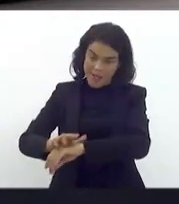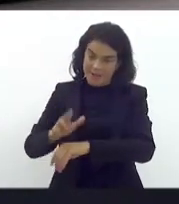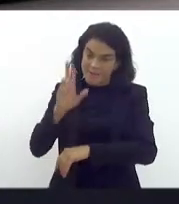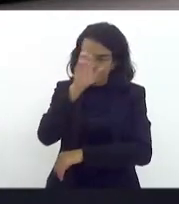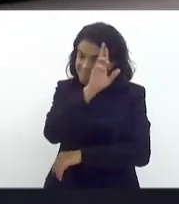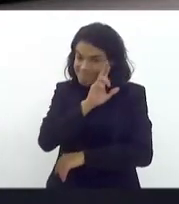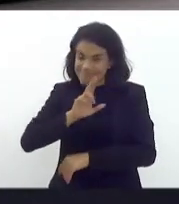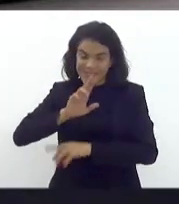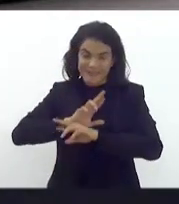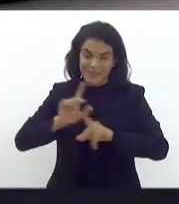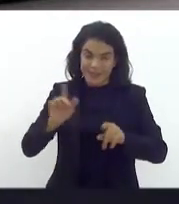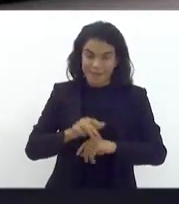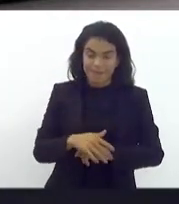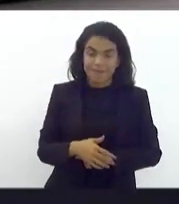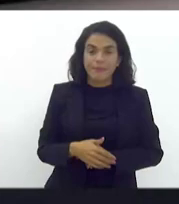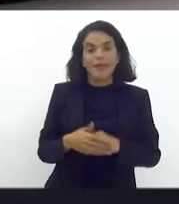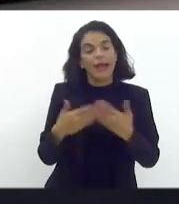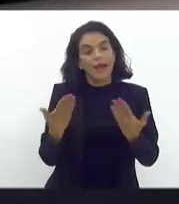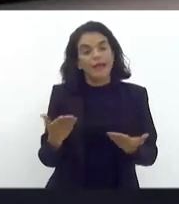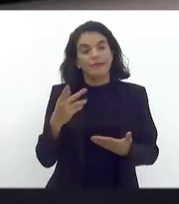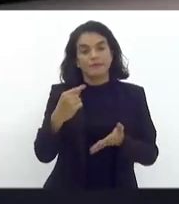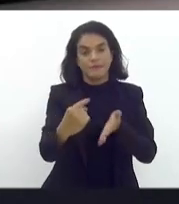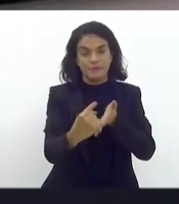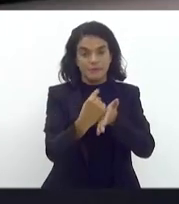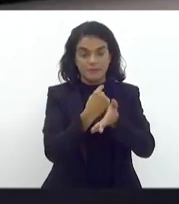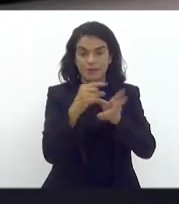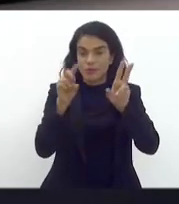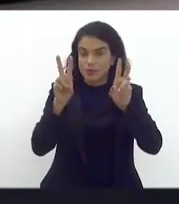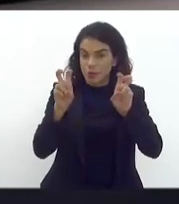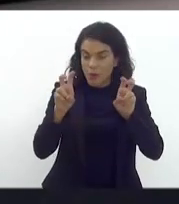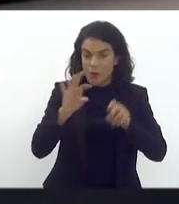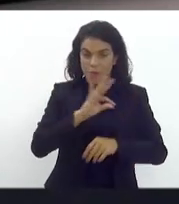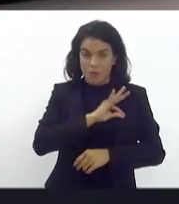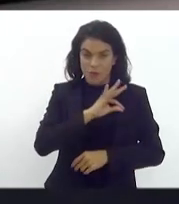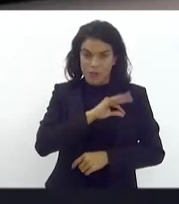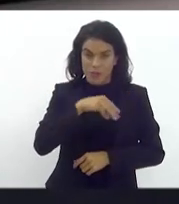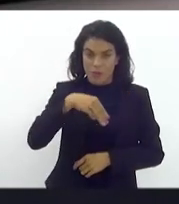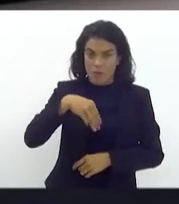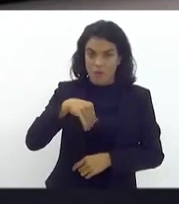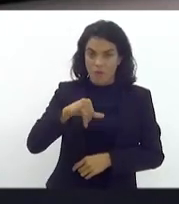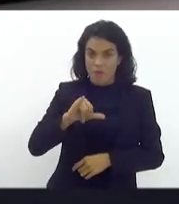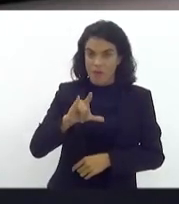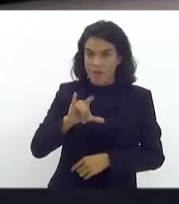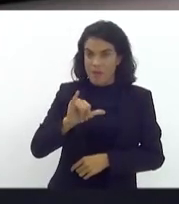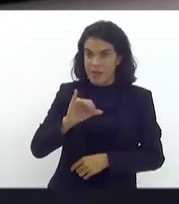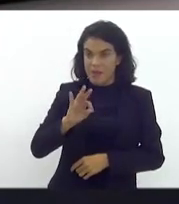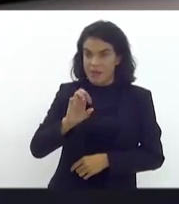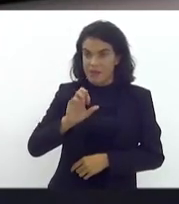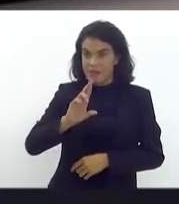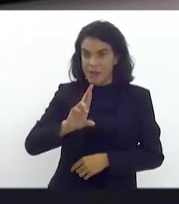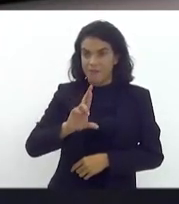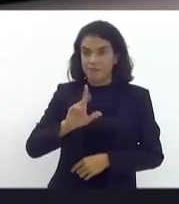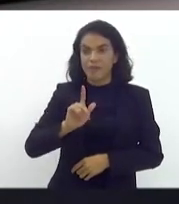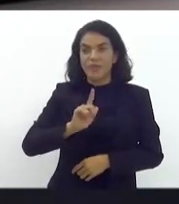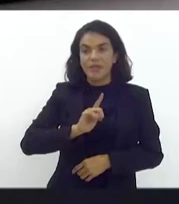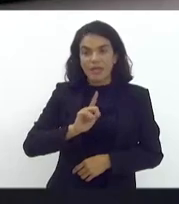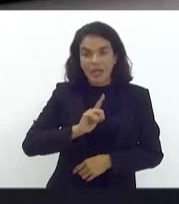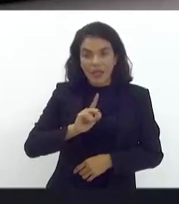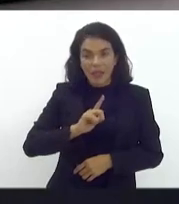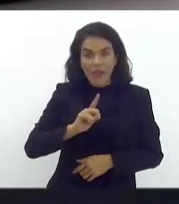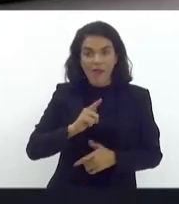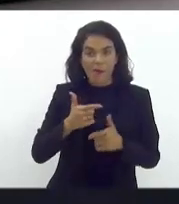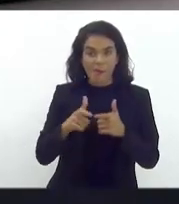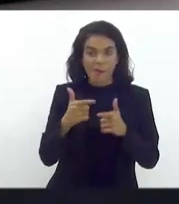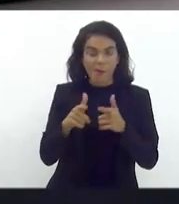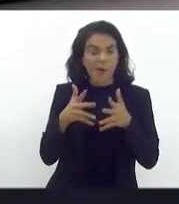e aí vem a sua questão com relação aos policiais militares não é claro existe um problema que